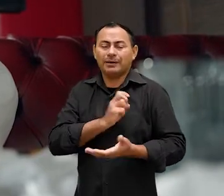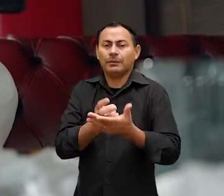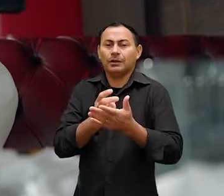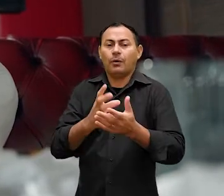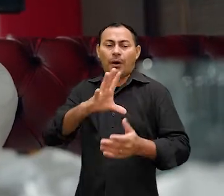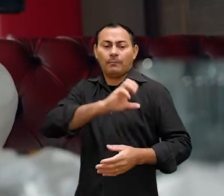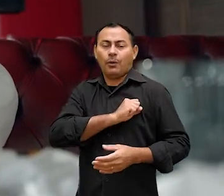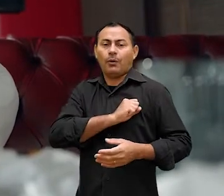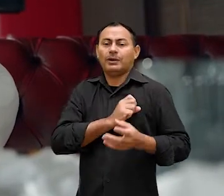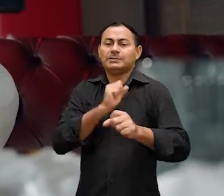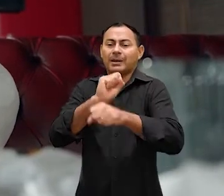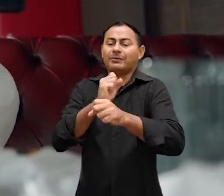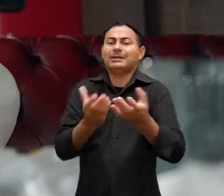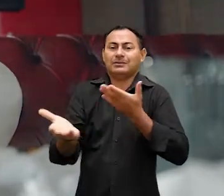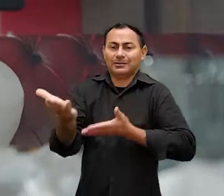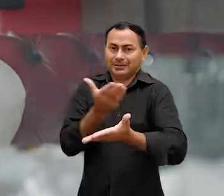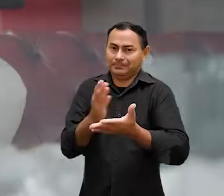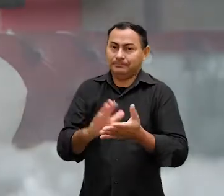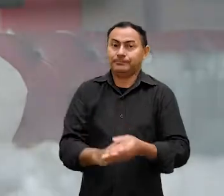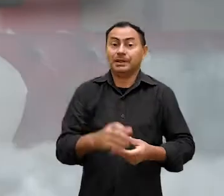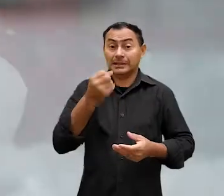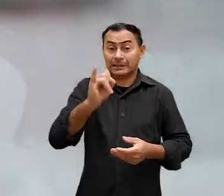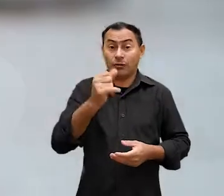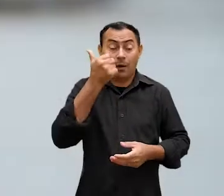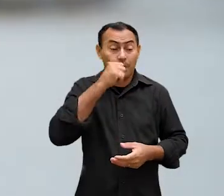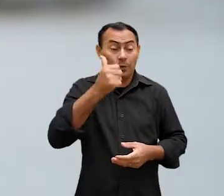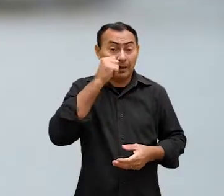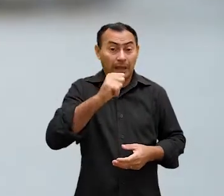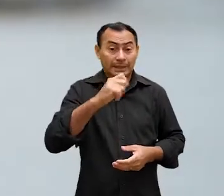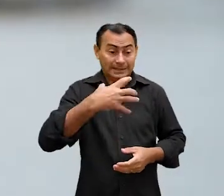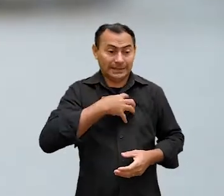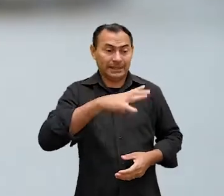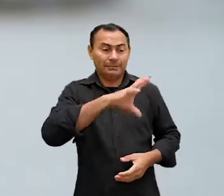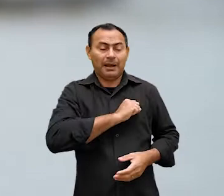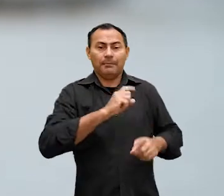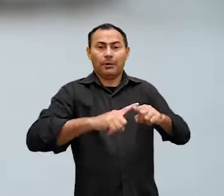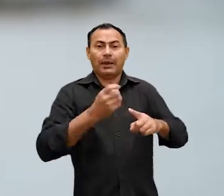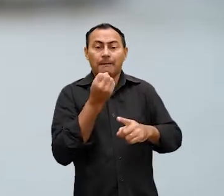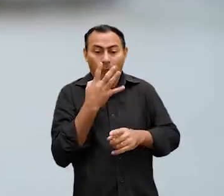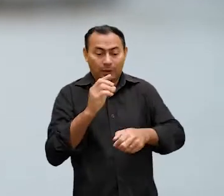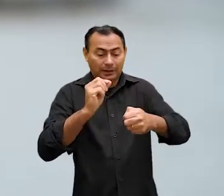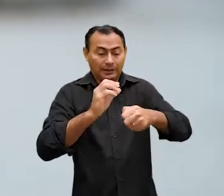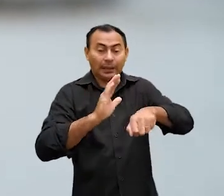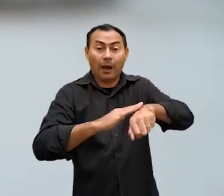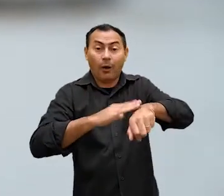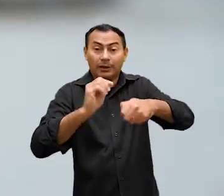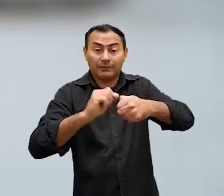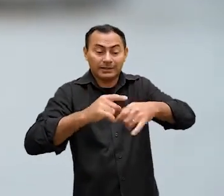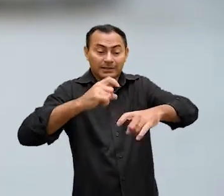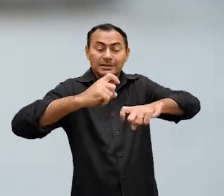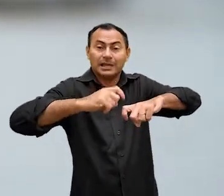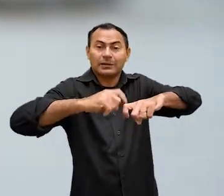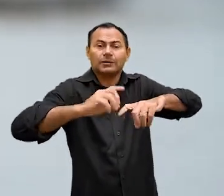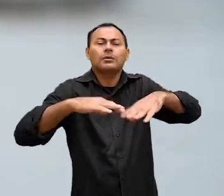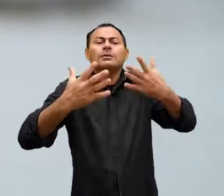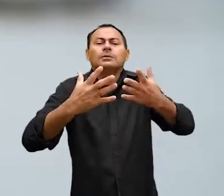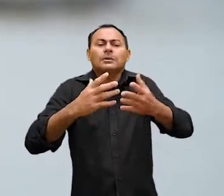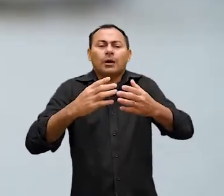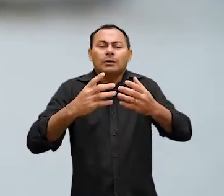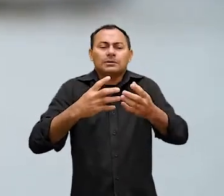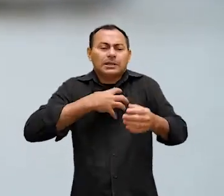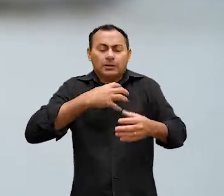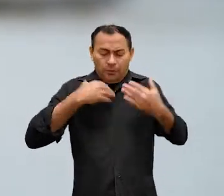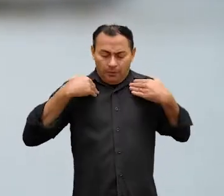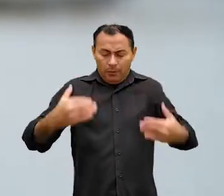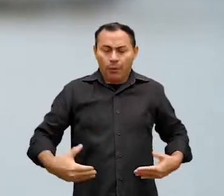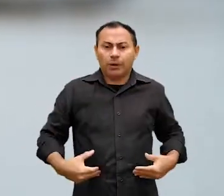é condicional. Se uma mulher se sentir amada porque é boa na cama, como se sentirá quando seu corpo não for o mesmo